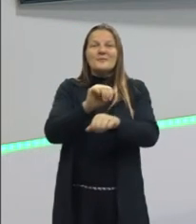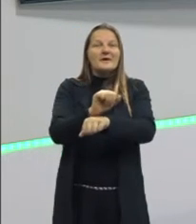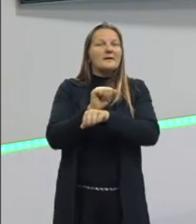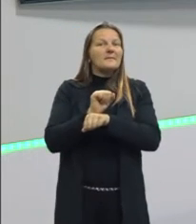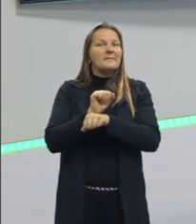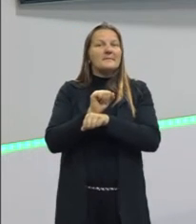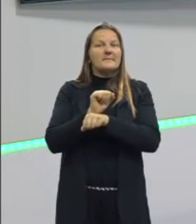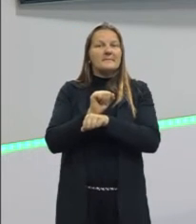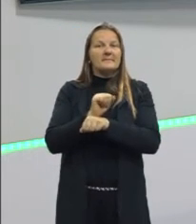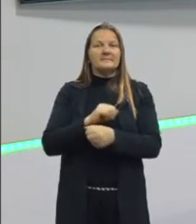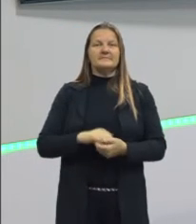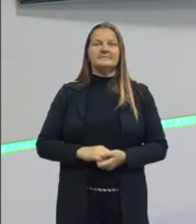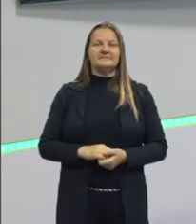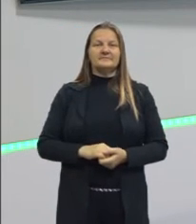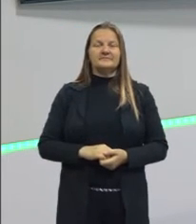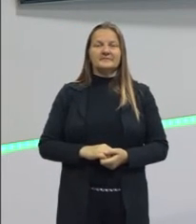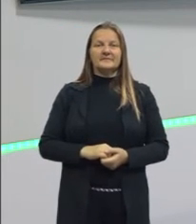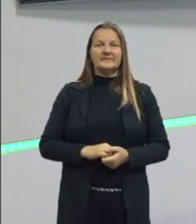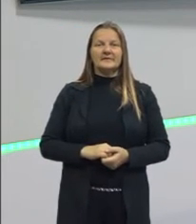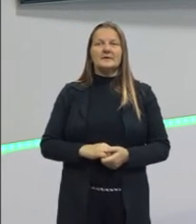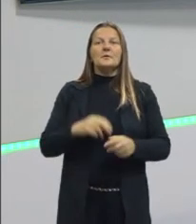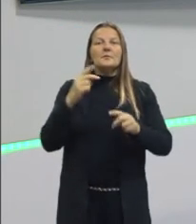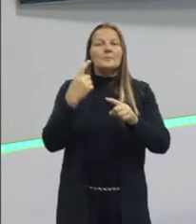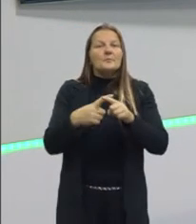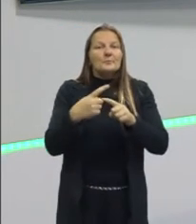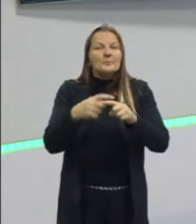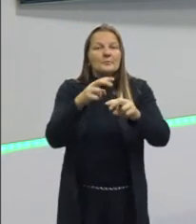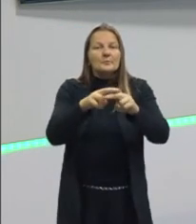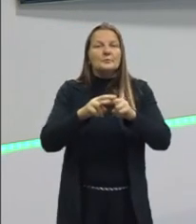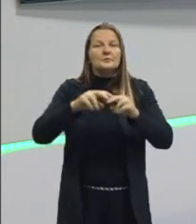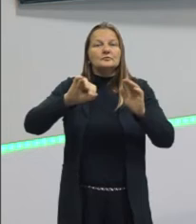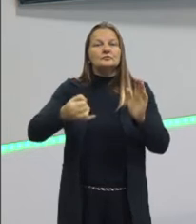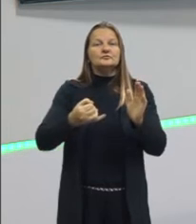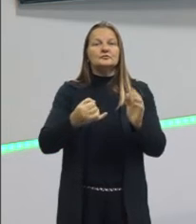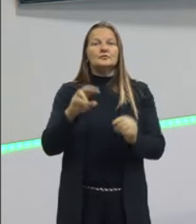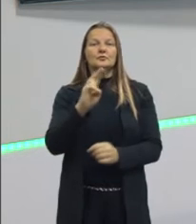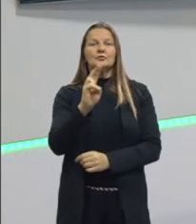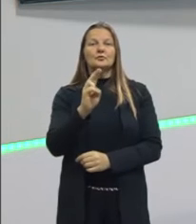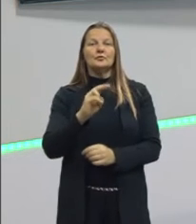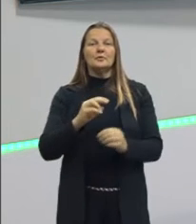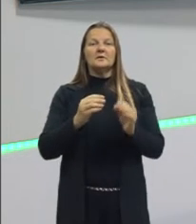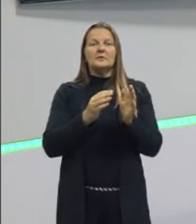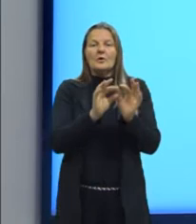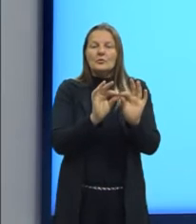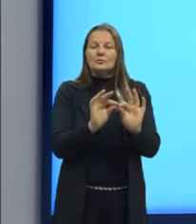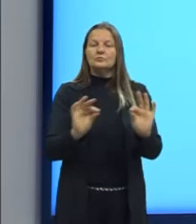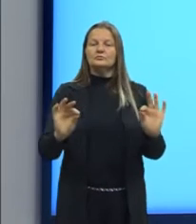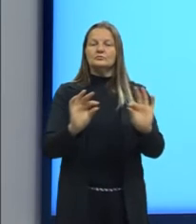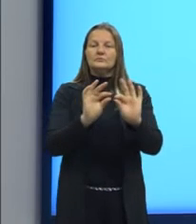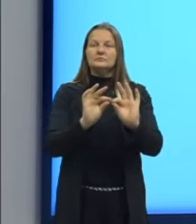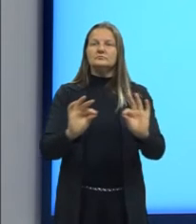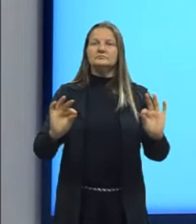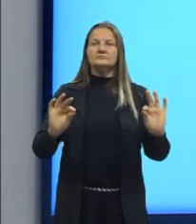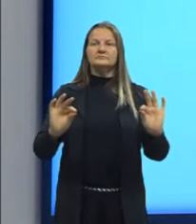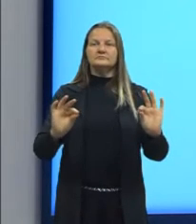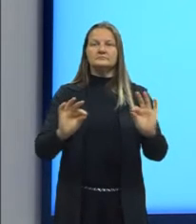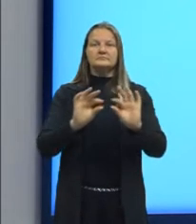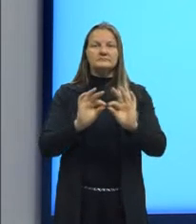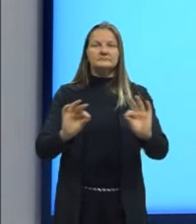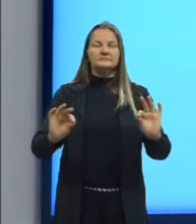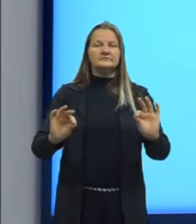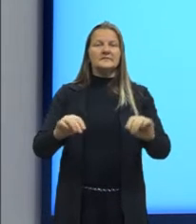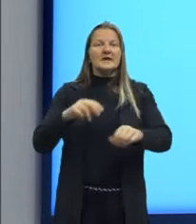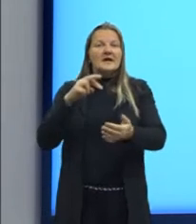tá E isso também quer dizer uma justamente como o nome disso uma simplificação então na maioria das coisas